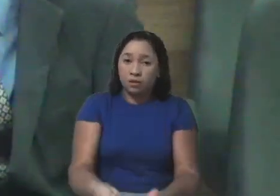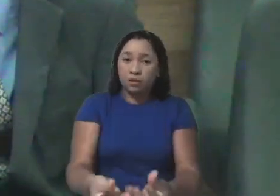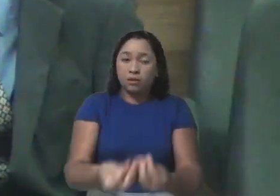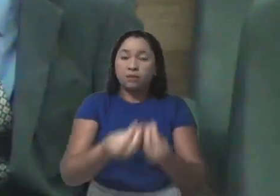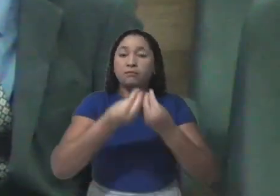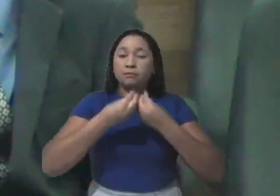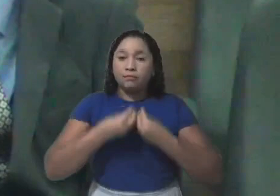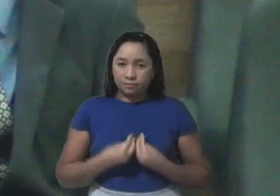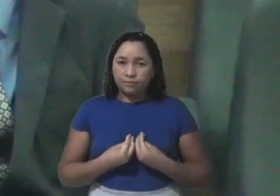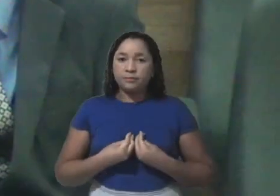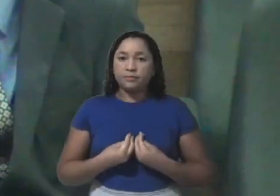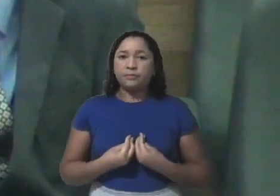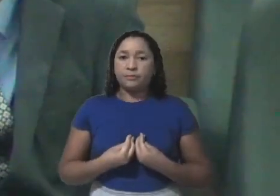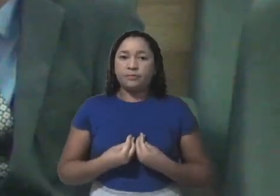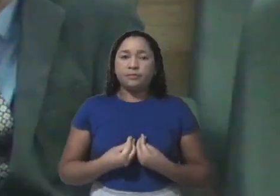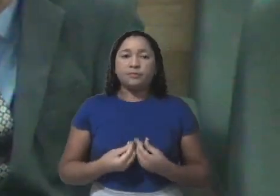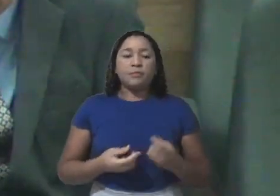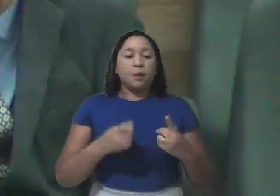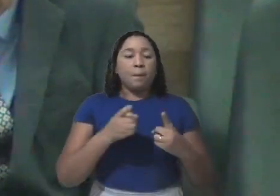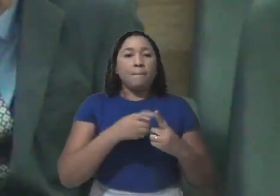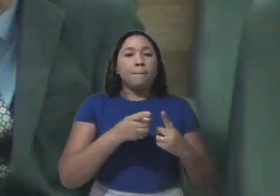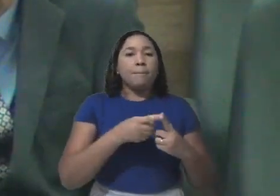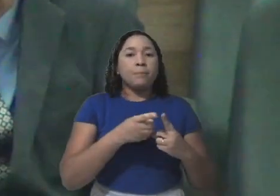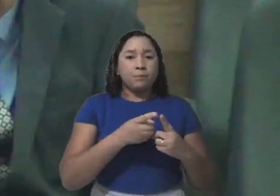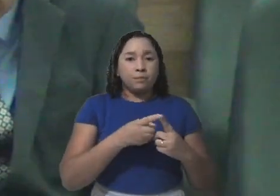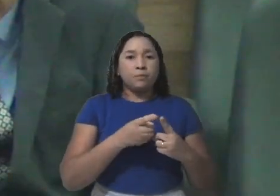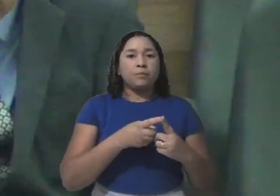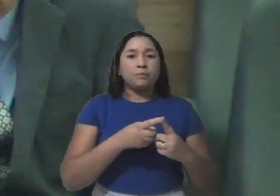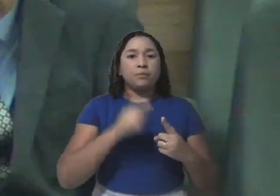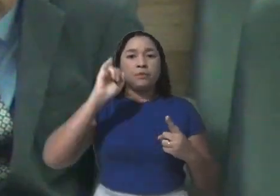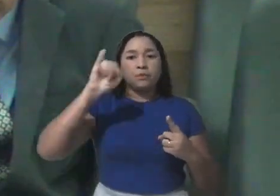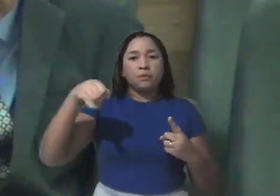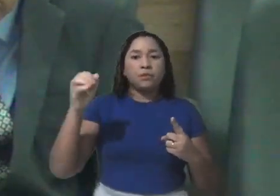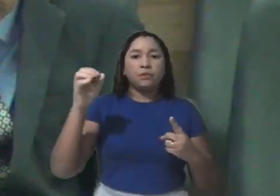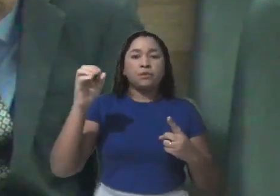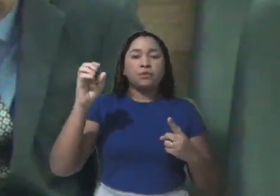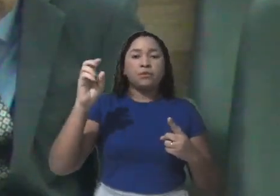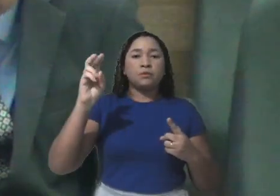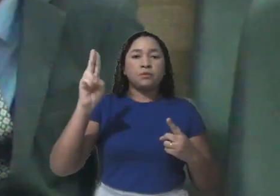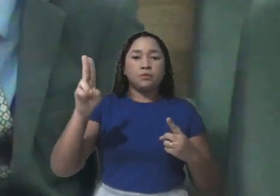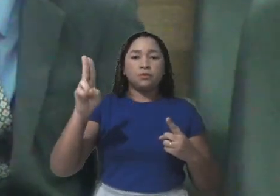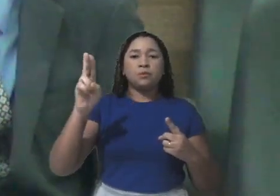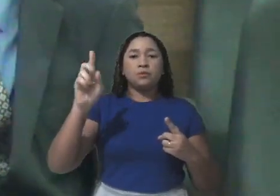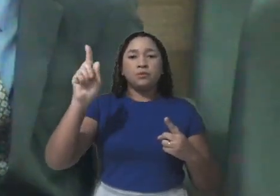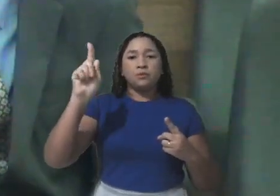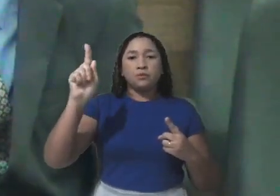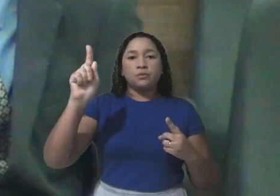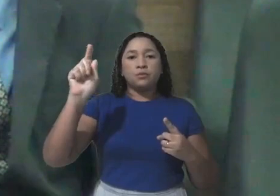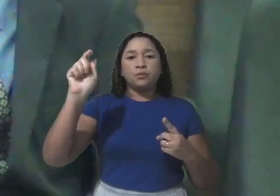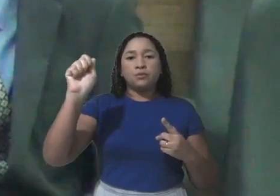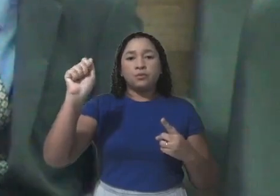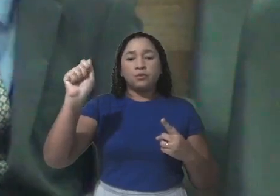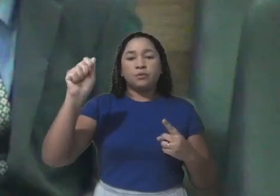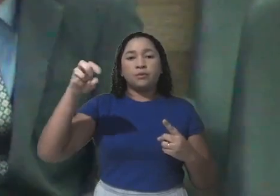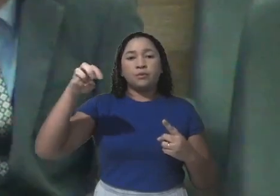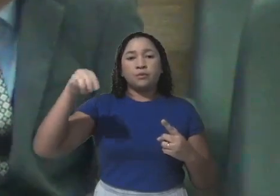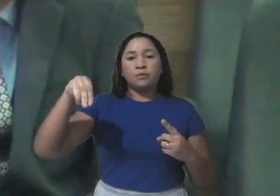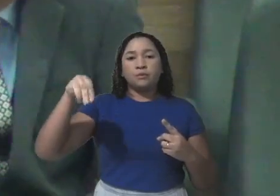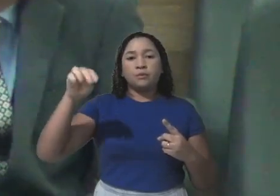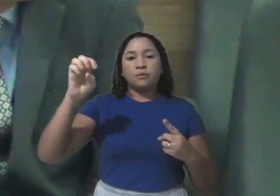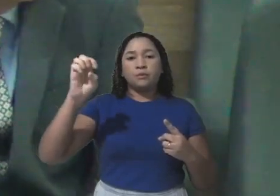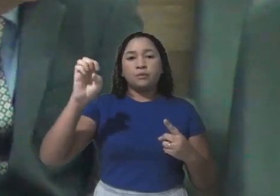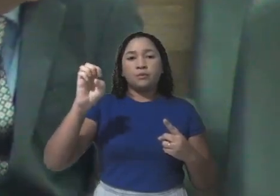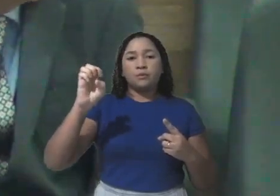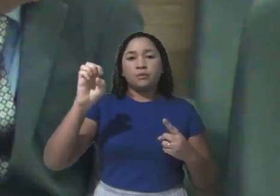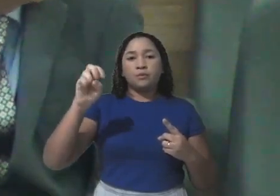Esse primeiro julgamento não condena ninguém, é para galardão. E um segundo julgamento, no final, o juízo do grande